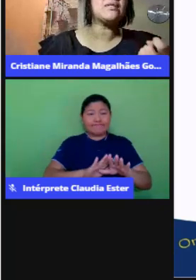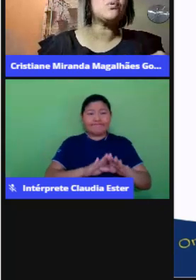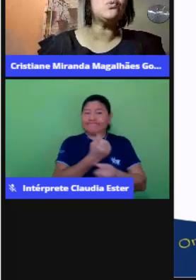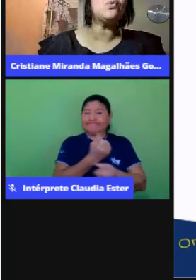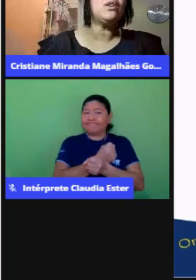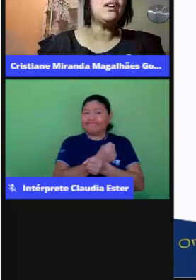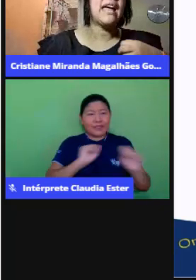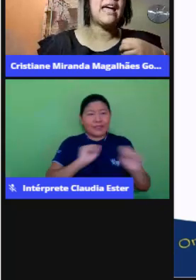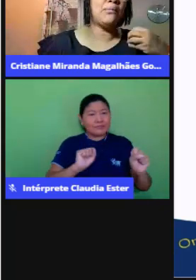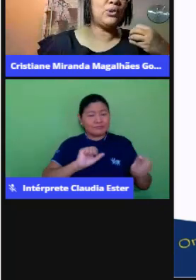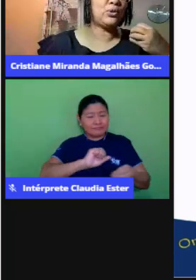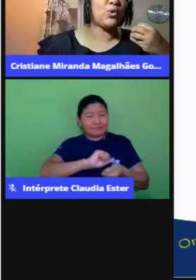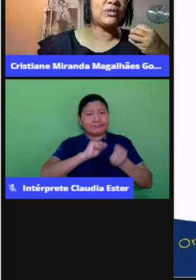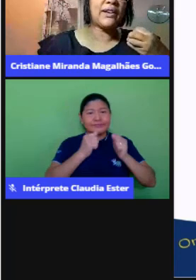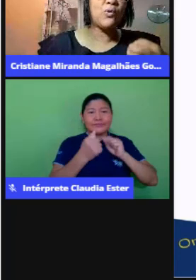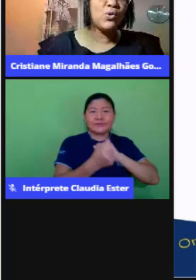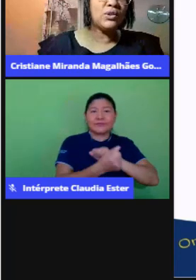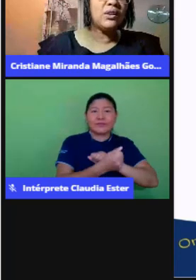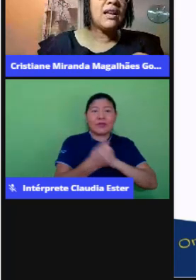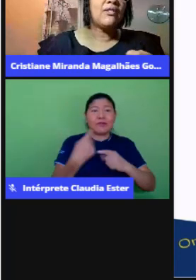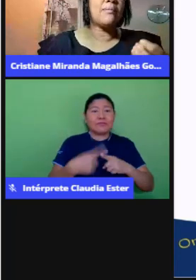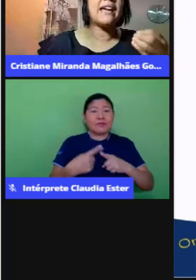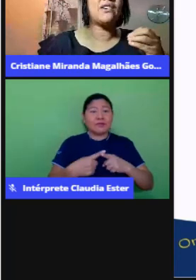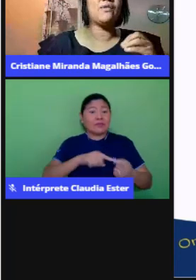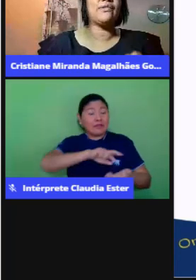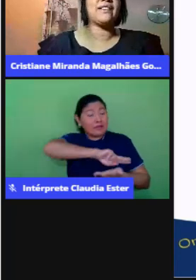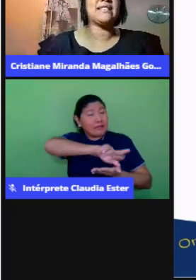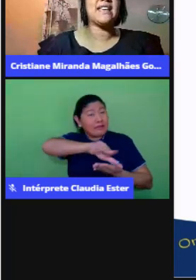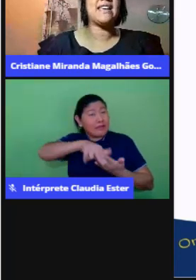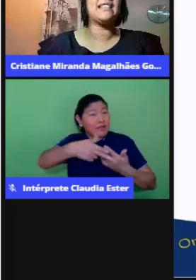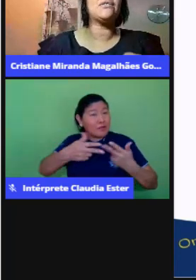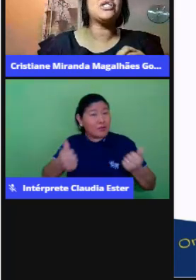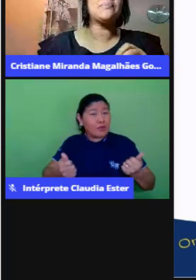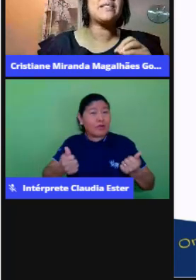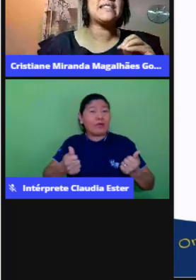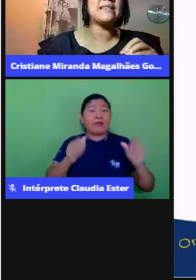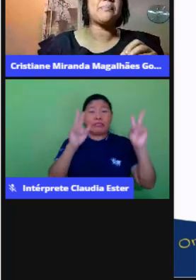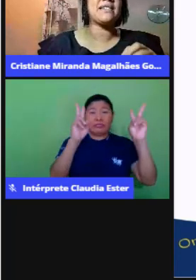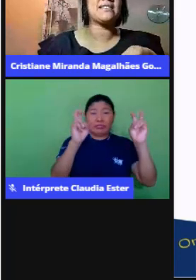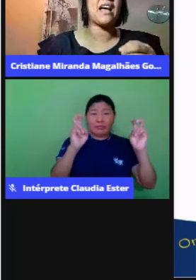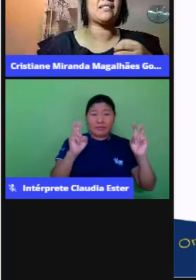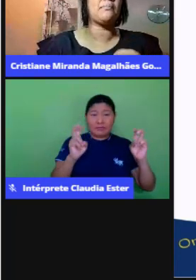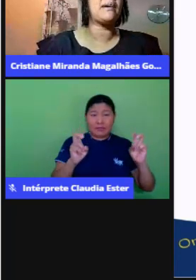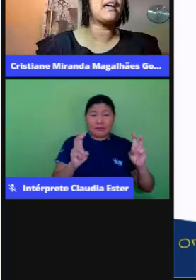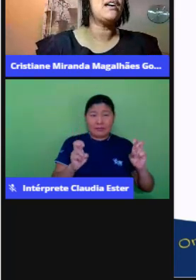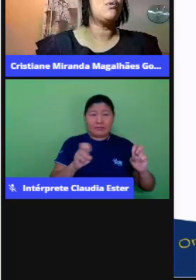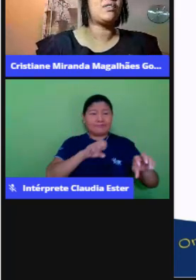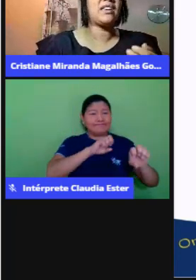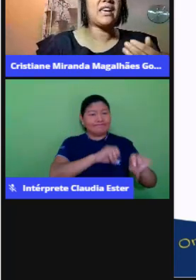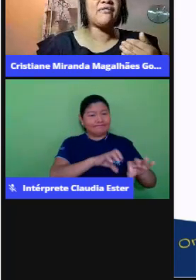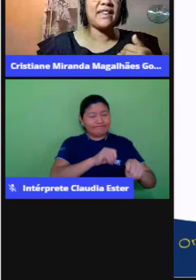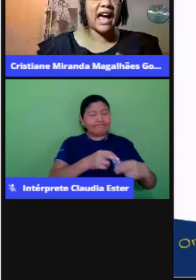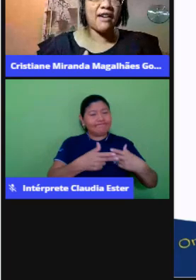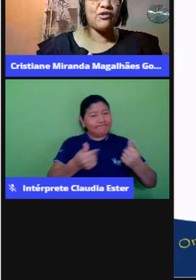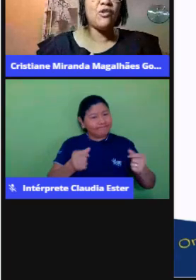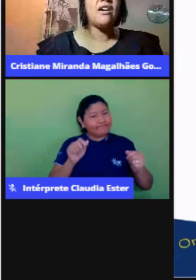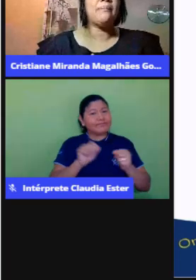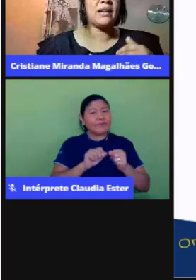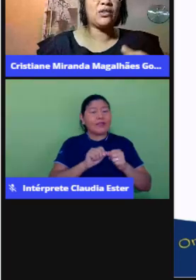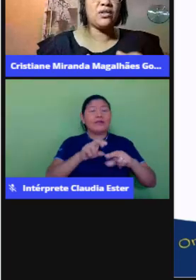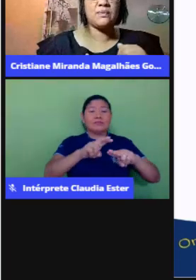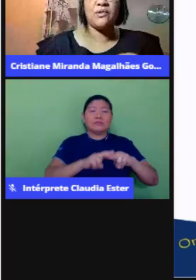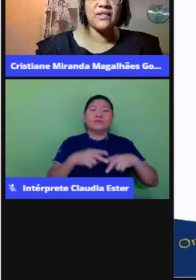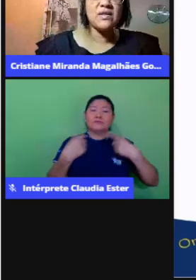é muito assunto, é muito conteúdo, como é que eu vou fazer? Então, a gente precisa pensar também o que é